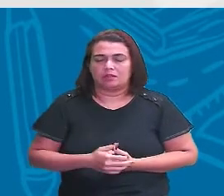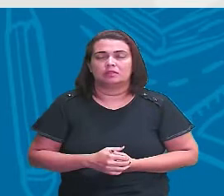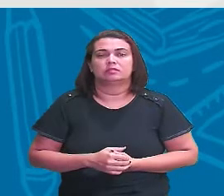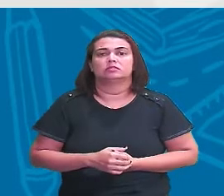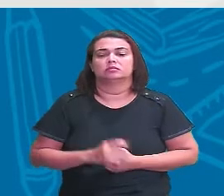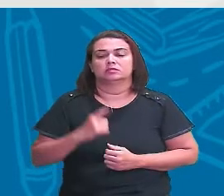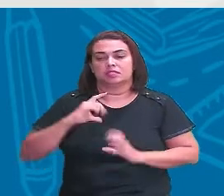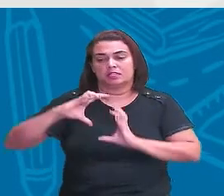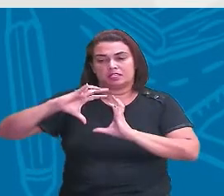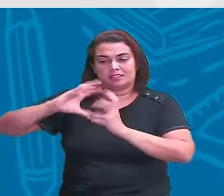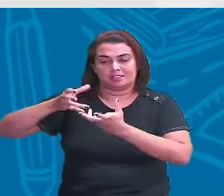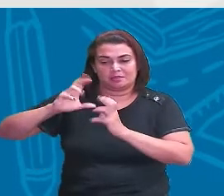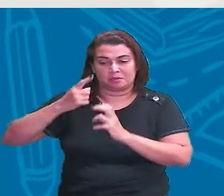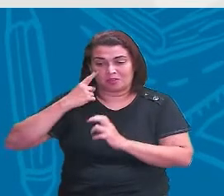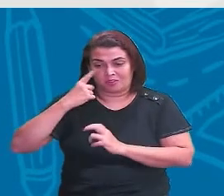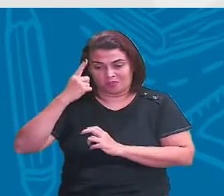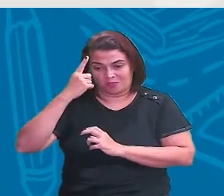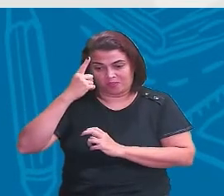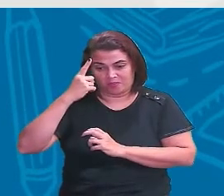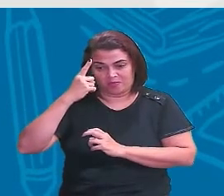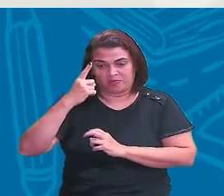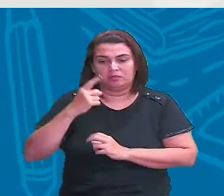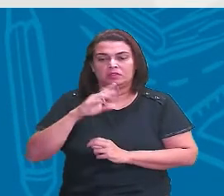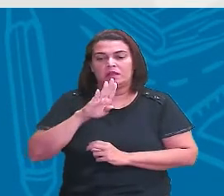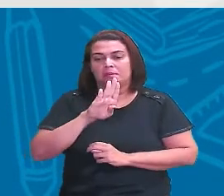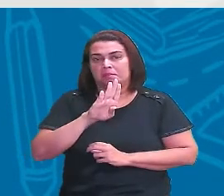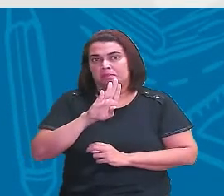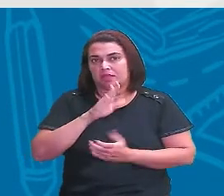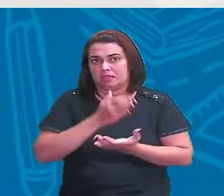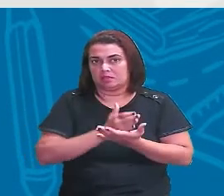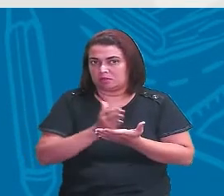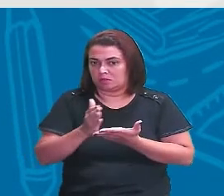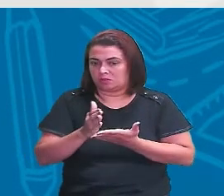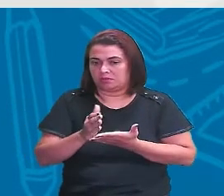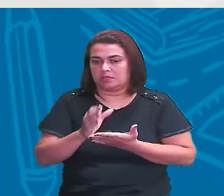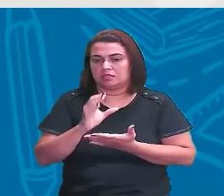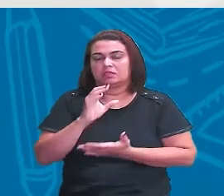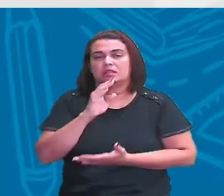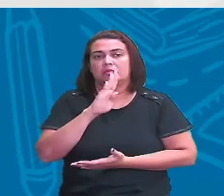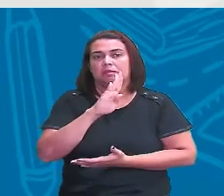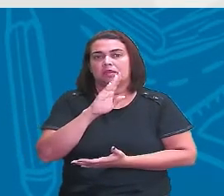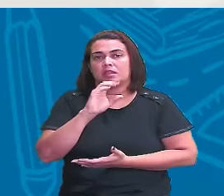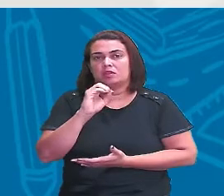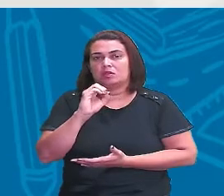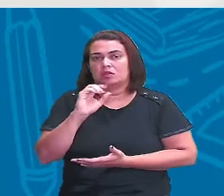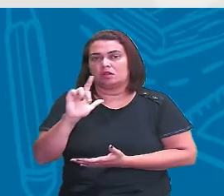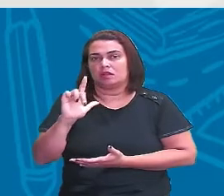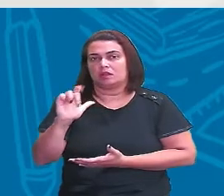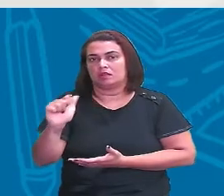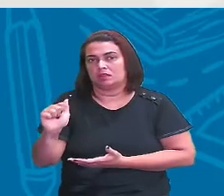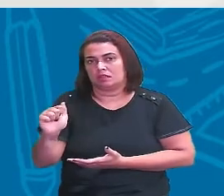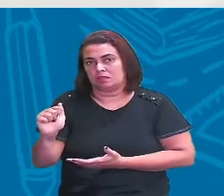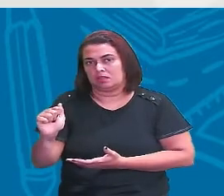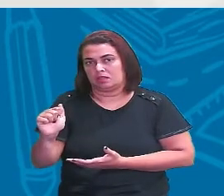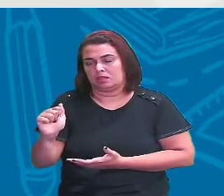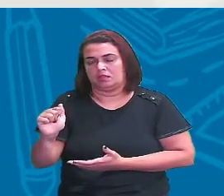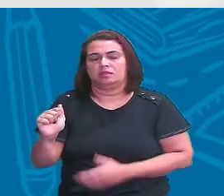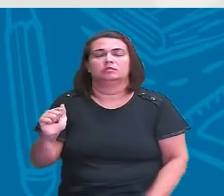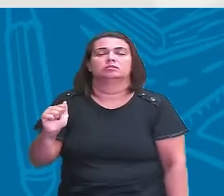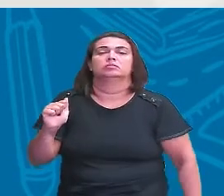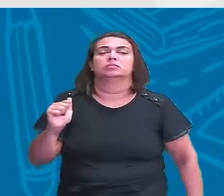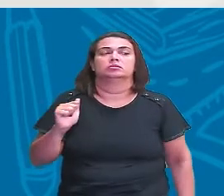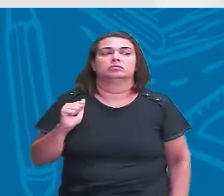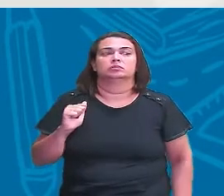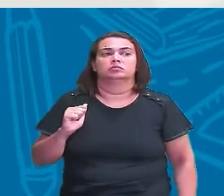uma bola, né? E a letrinha B, O, L,